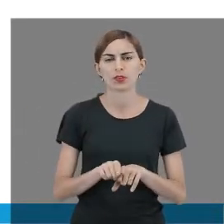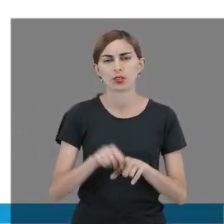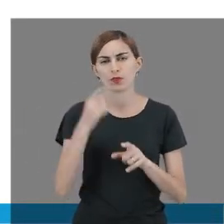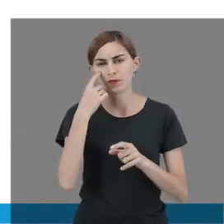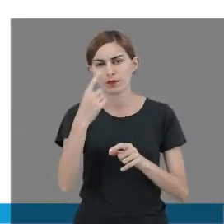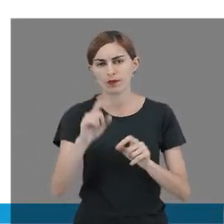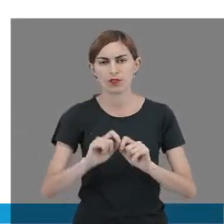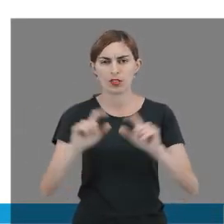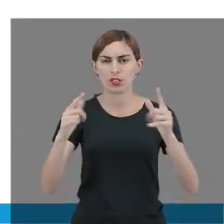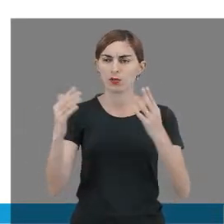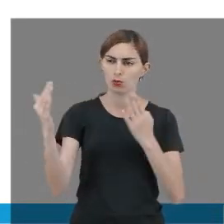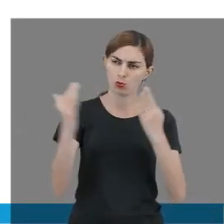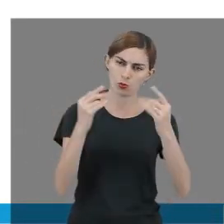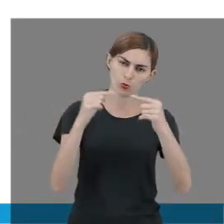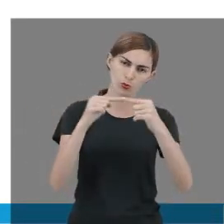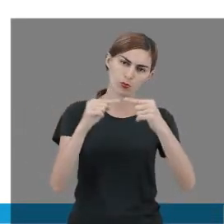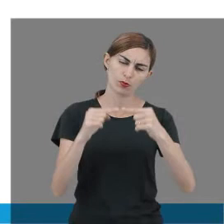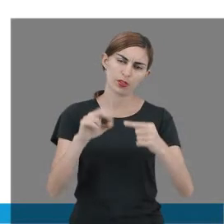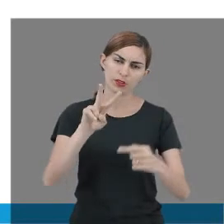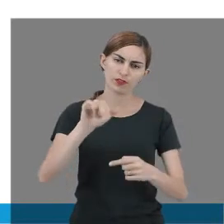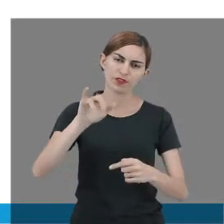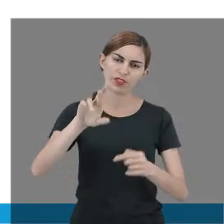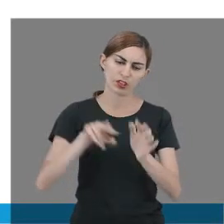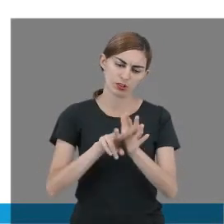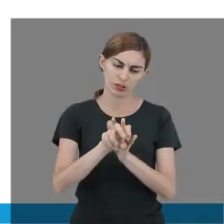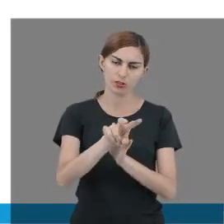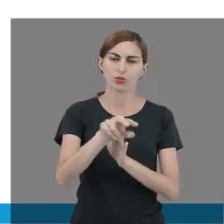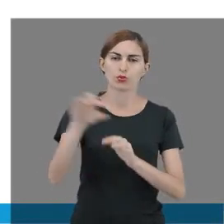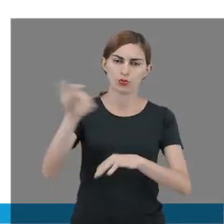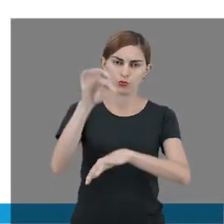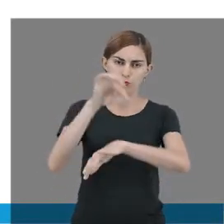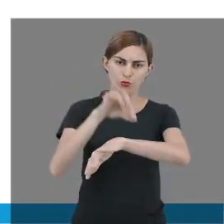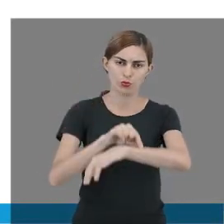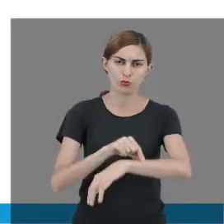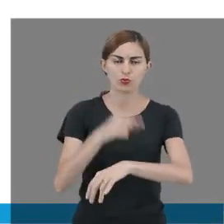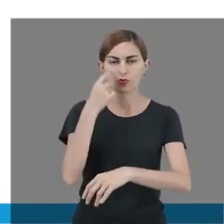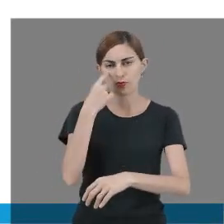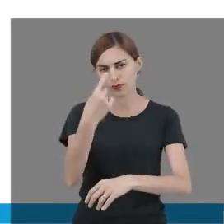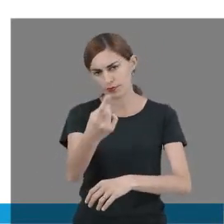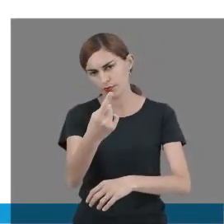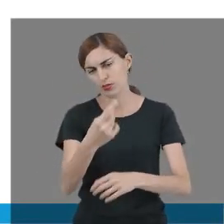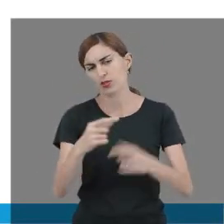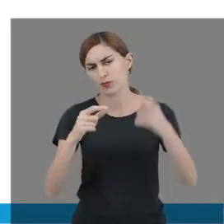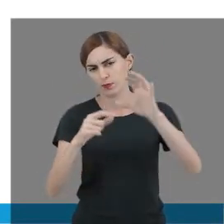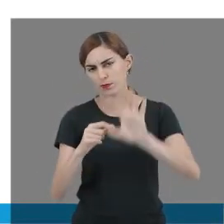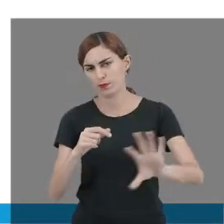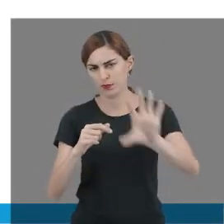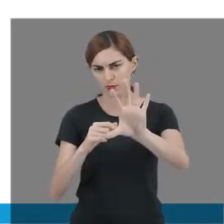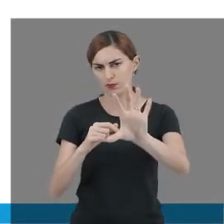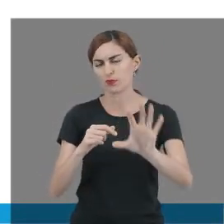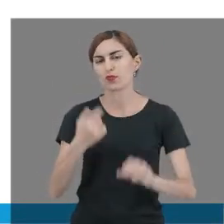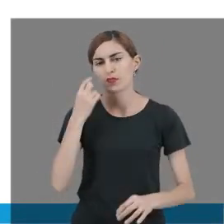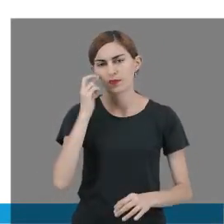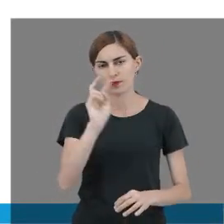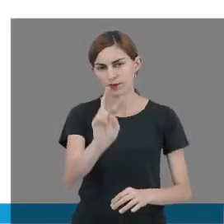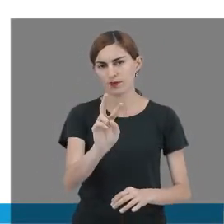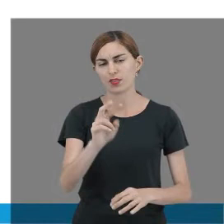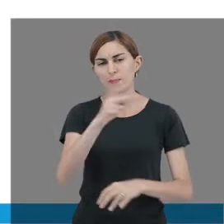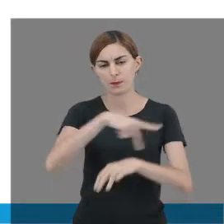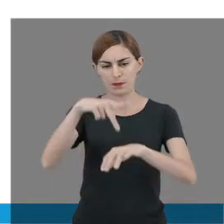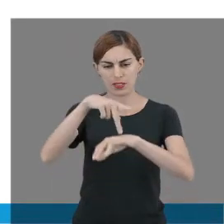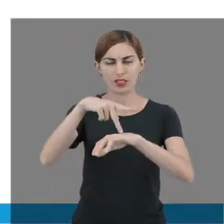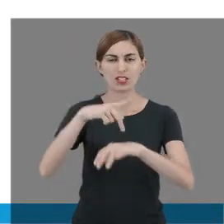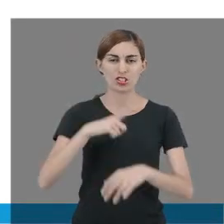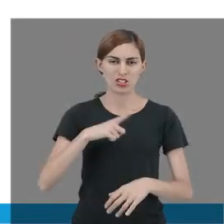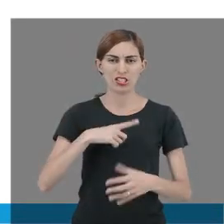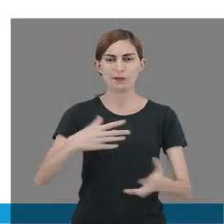como ele está relacionado com a presença desse vírus e do mosquito, né? A gente vê praticamente uma linha aí nessa região central, que é onde a gente vê países de